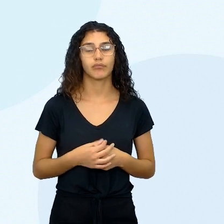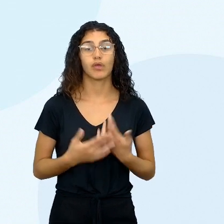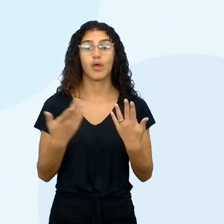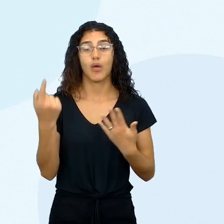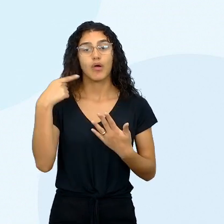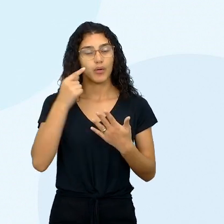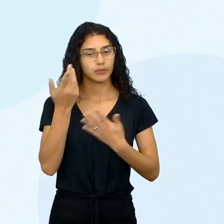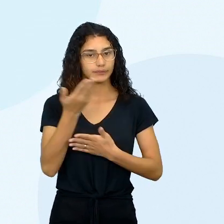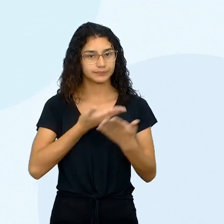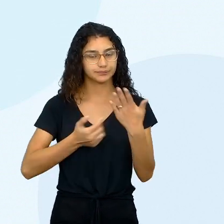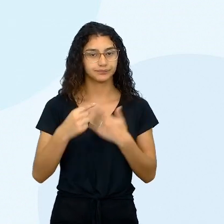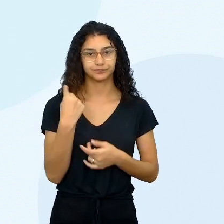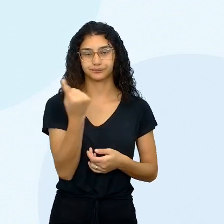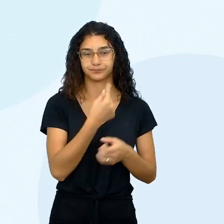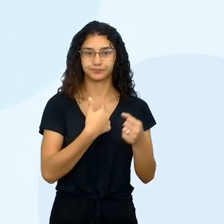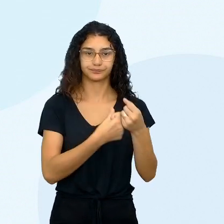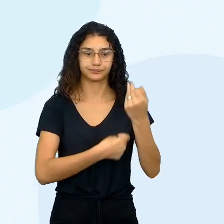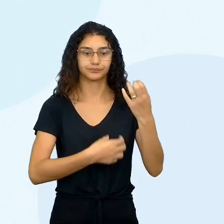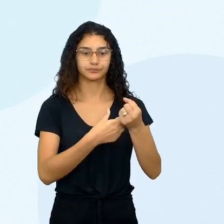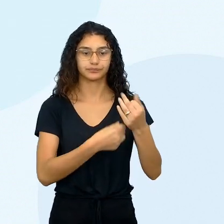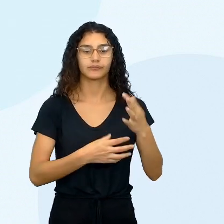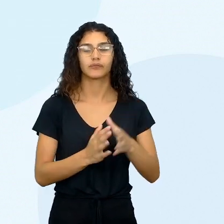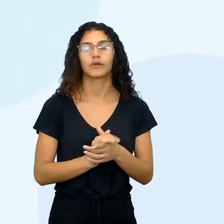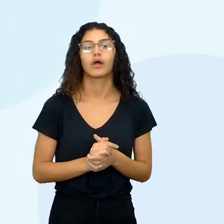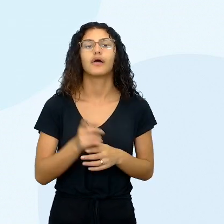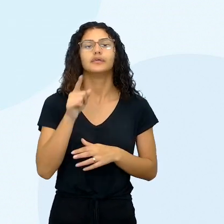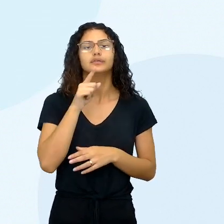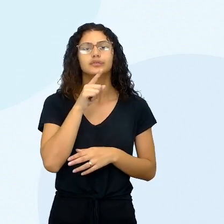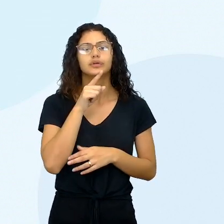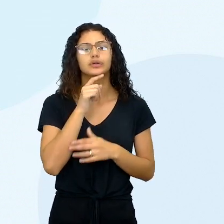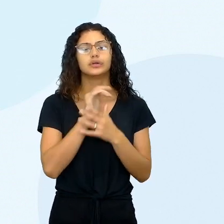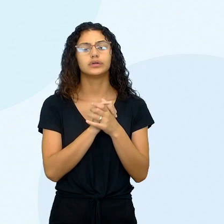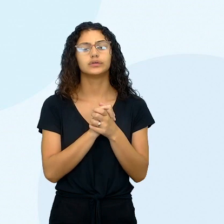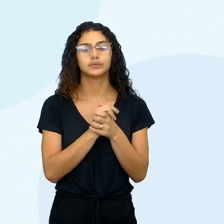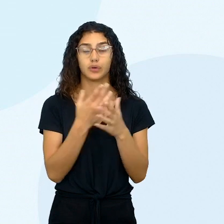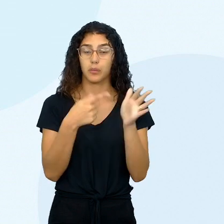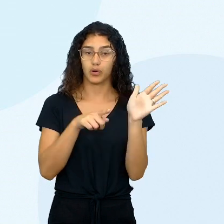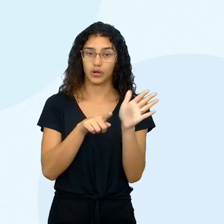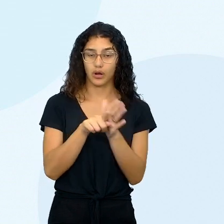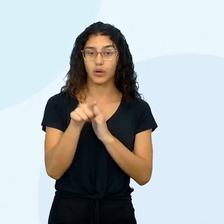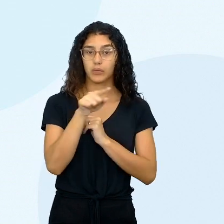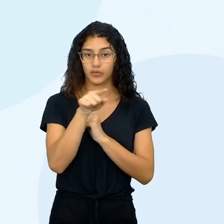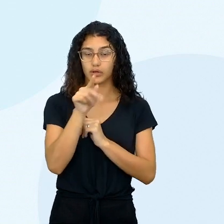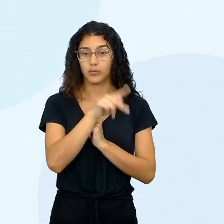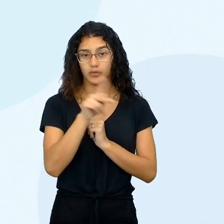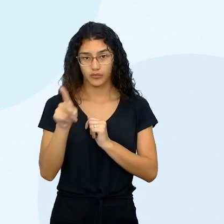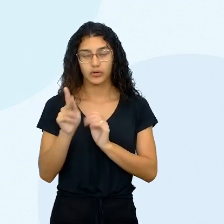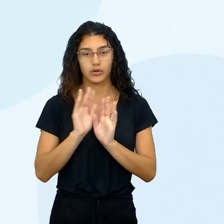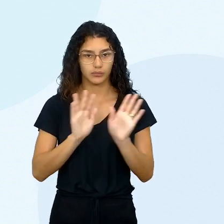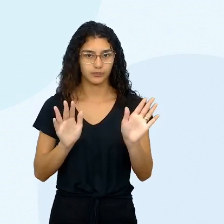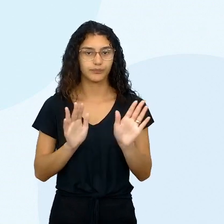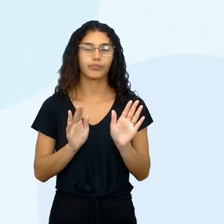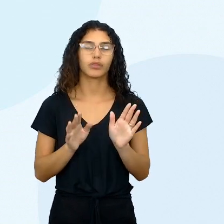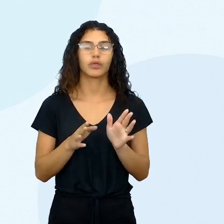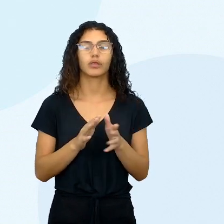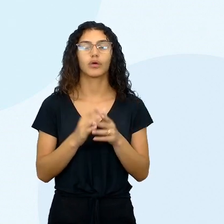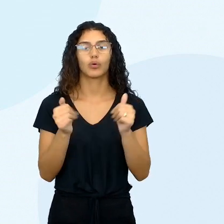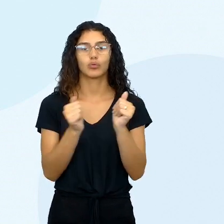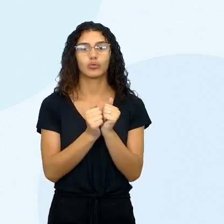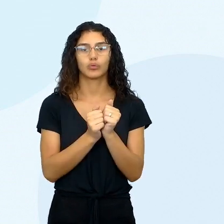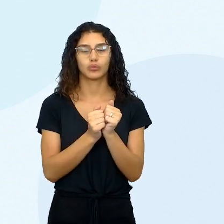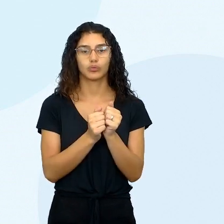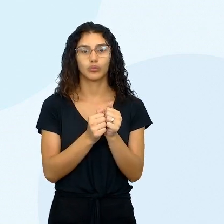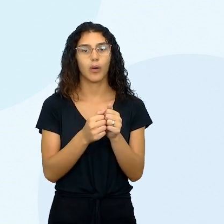Mais uma interação no nosso chat. Você, aí eu estou perguntando para você, professora e professor que está aí tendo a paciência